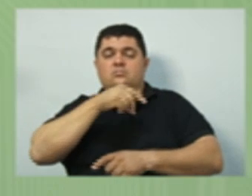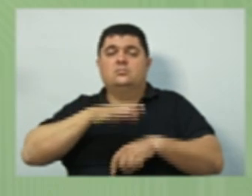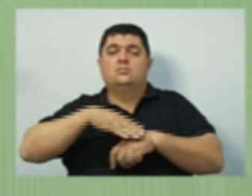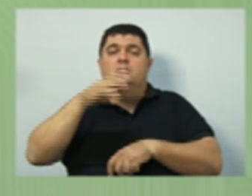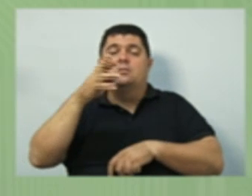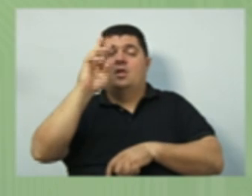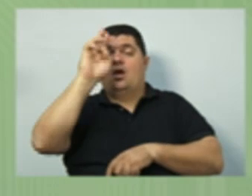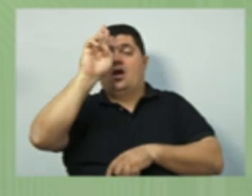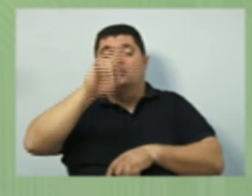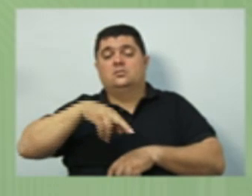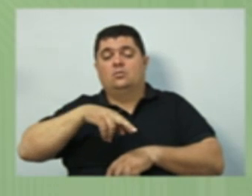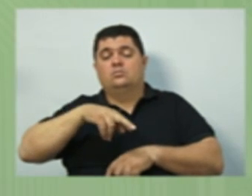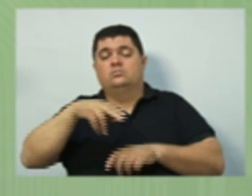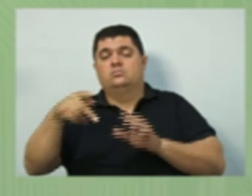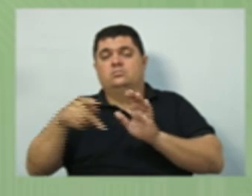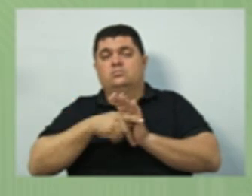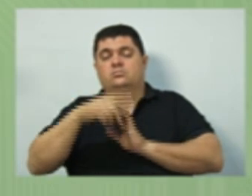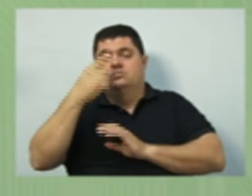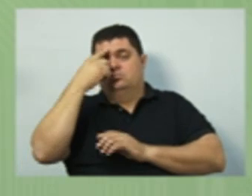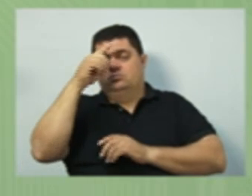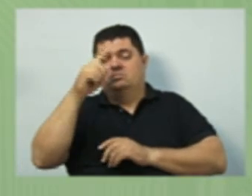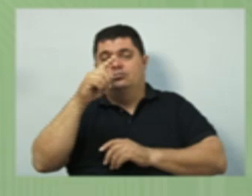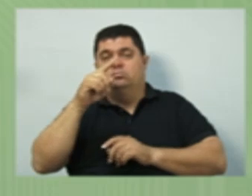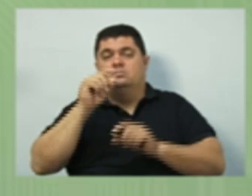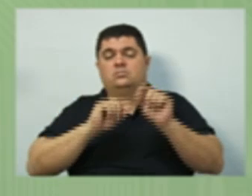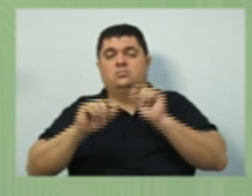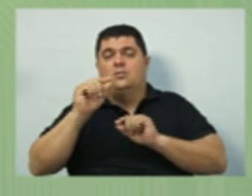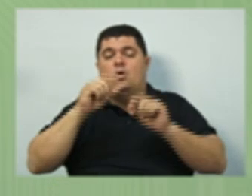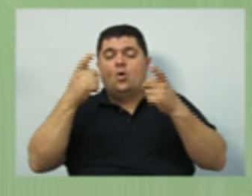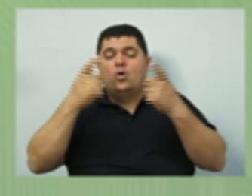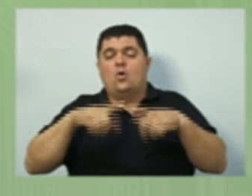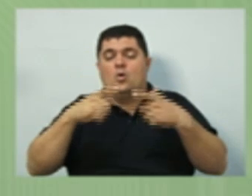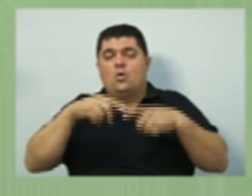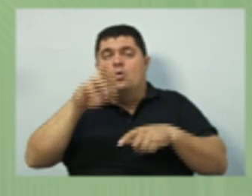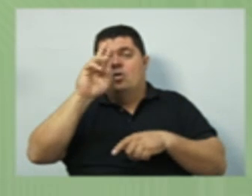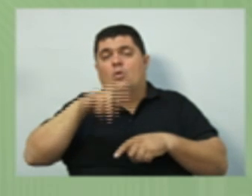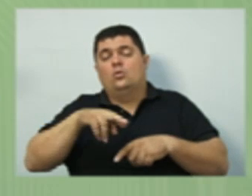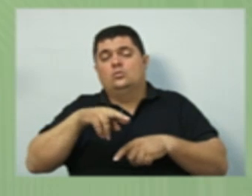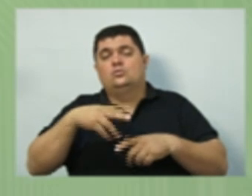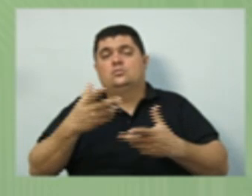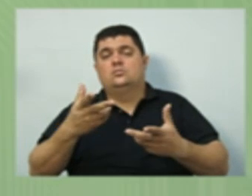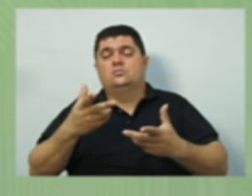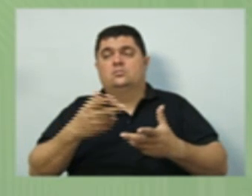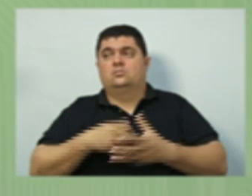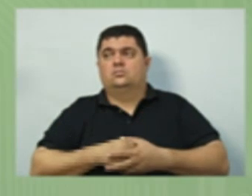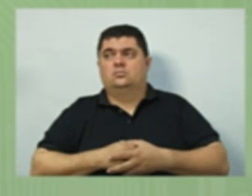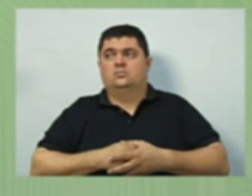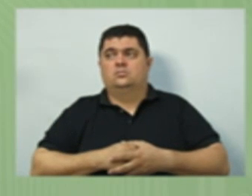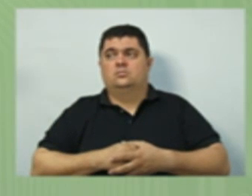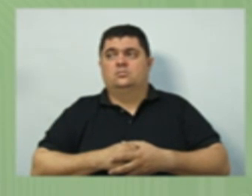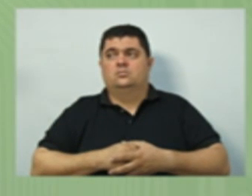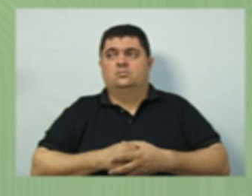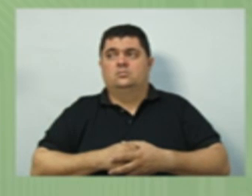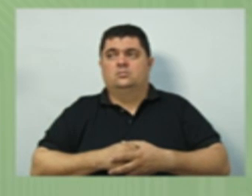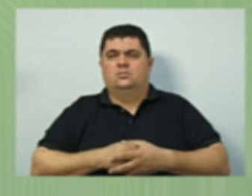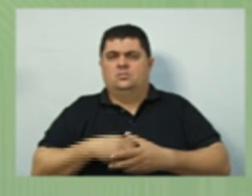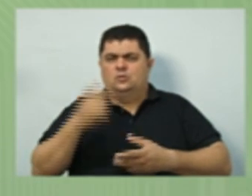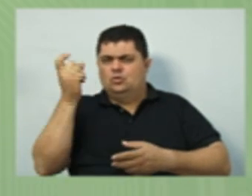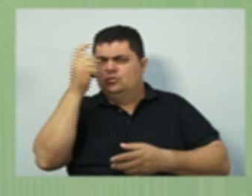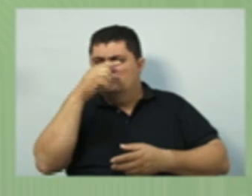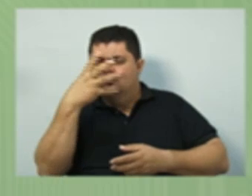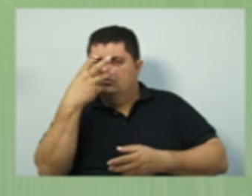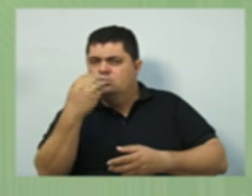Tem razão. Mas a questão é de onde vem esta razão. Esta imagem aí talvez esteja difícil para